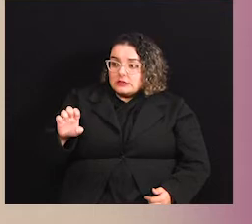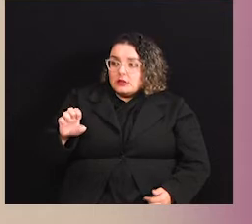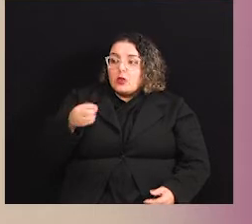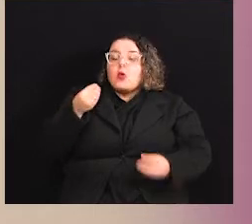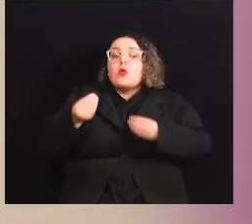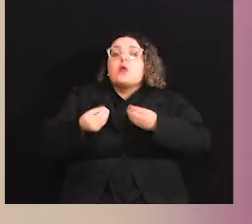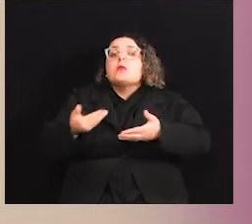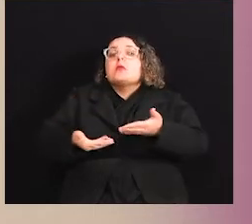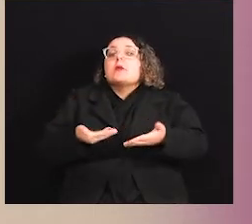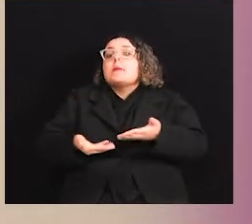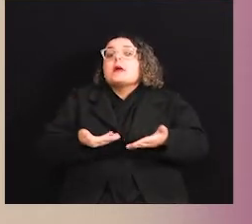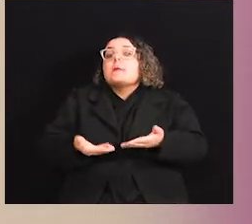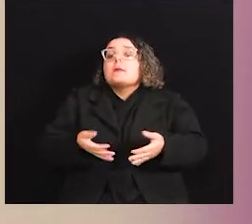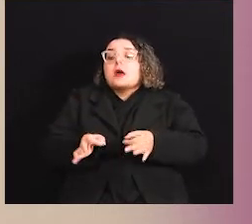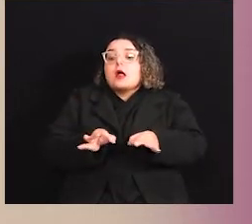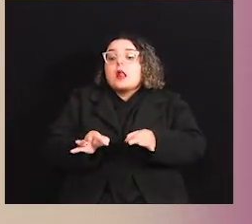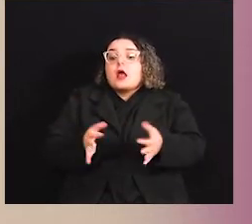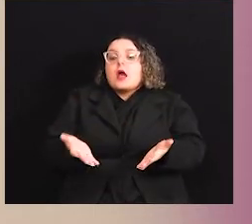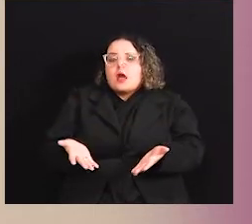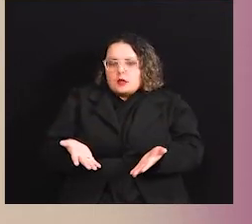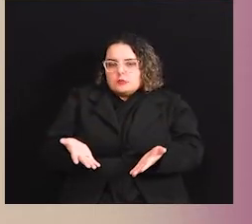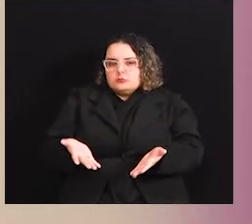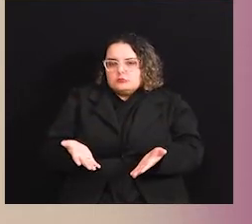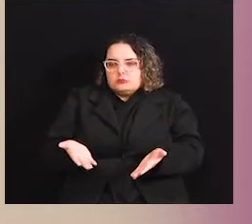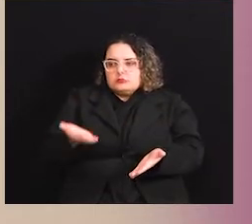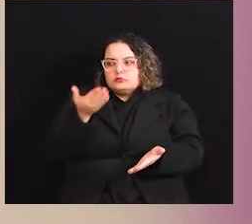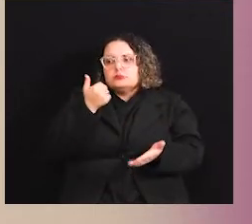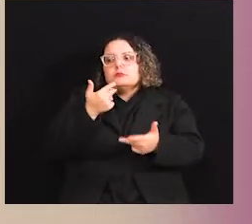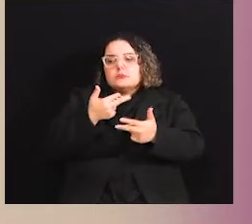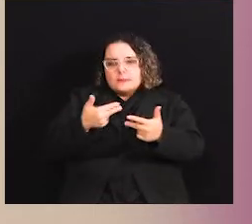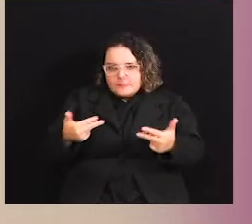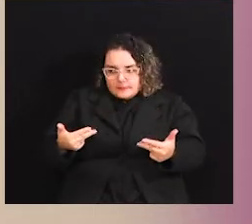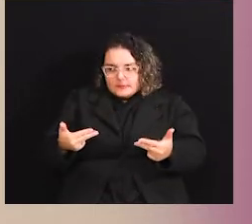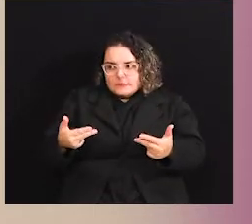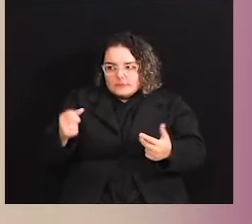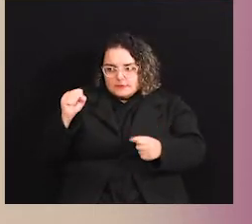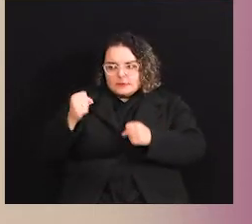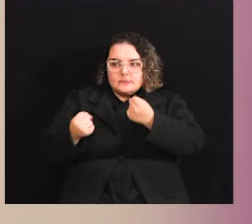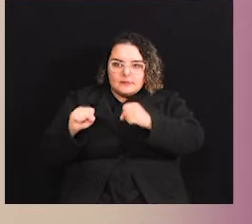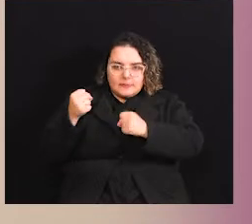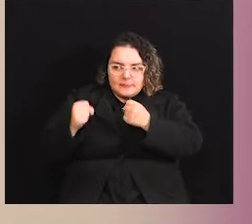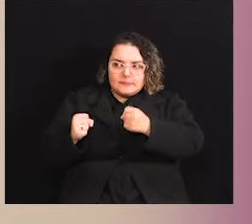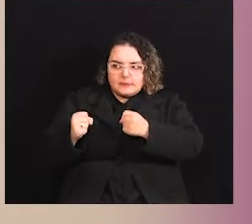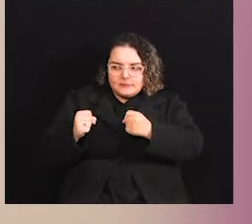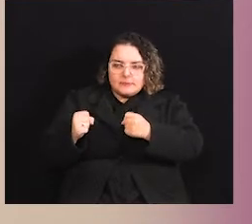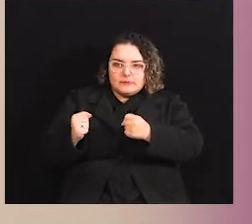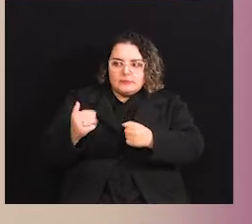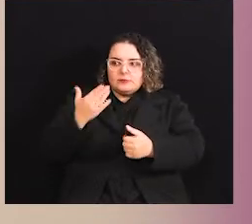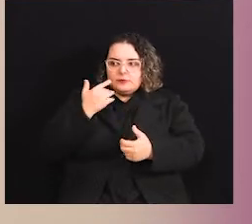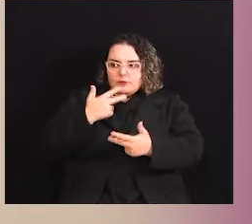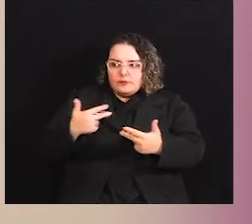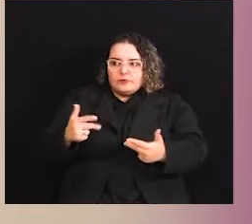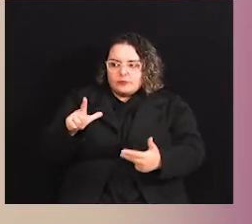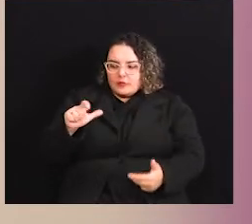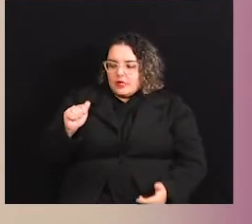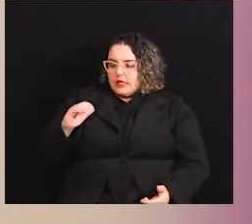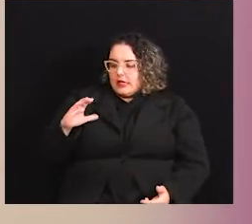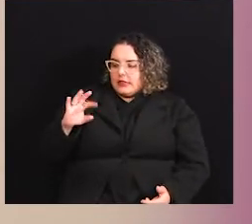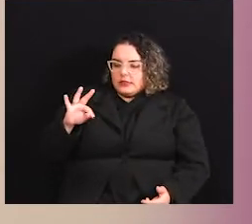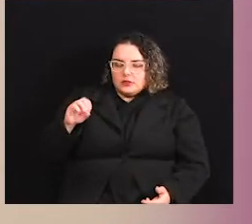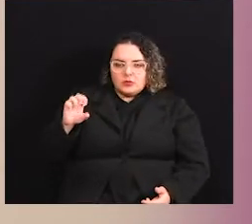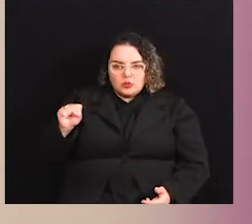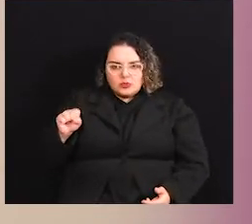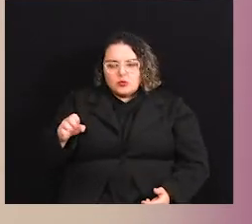são preparados, né? A gente pega o alimento que está, a indústria alimentícia pega o alimento que tem lactose, então